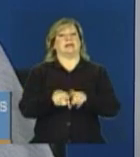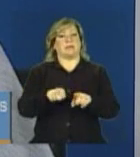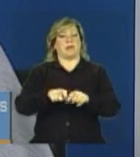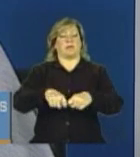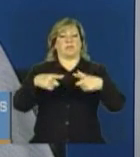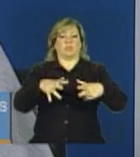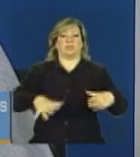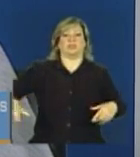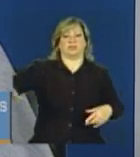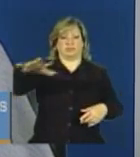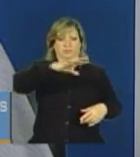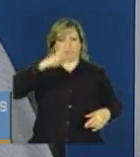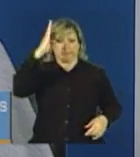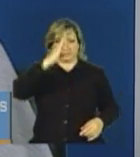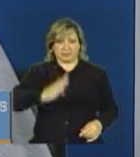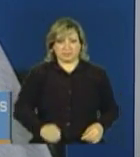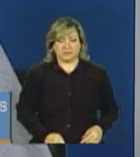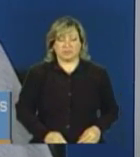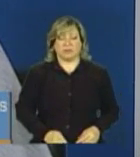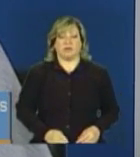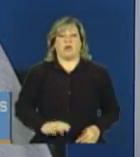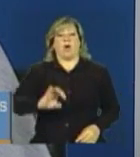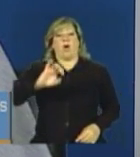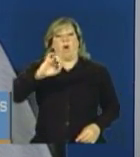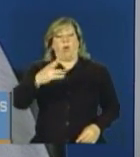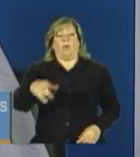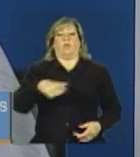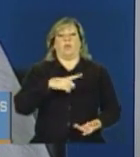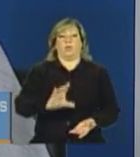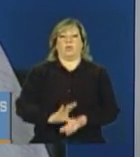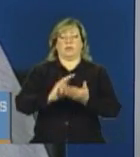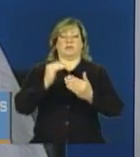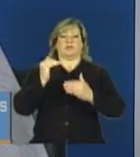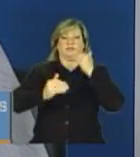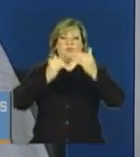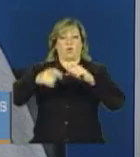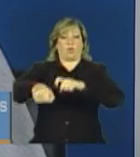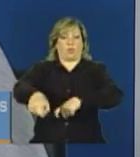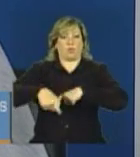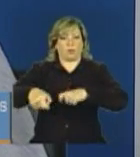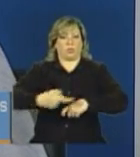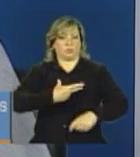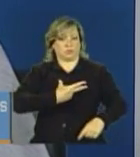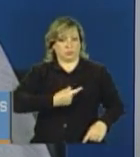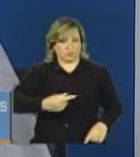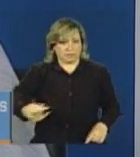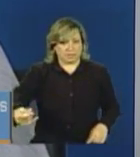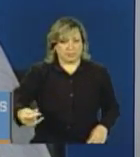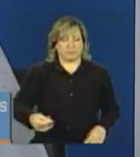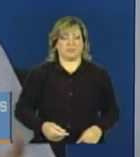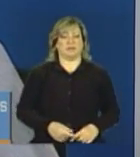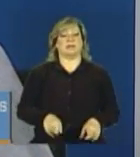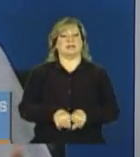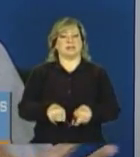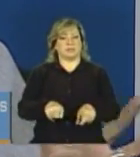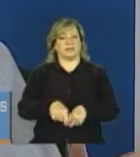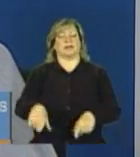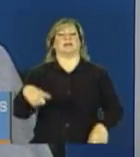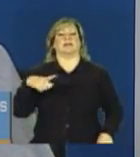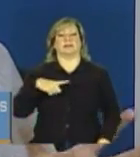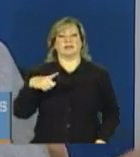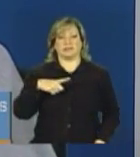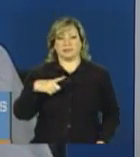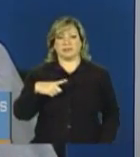abrangência grande no território nacional, ou o conselho, por exemplo, desenvolvimento rural sustentável, né, que também